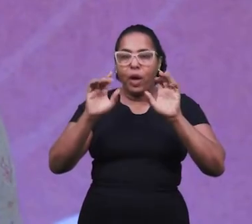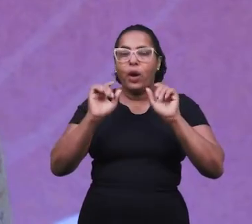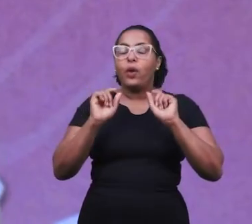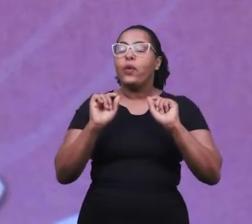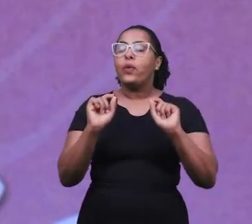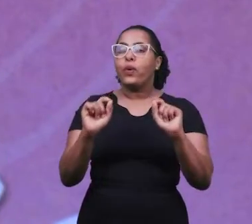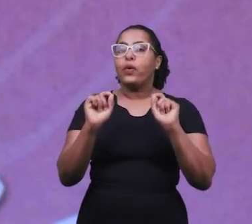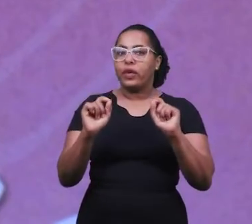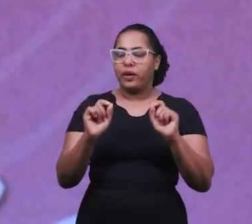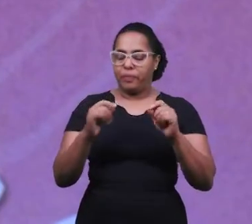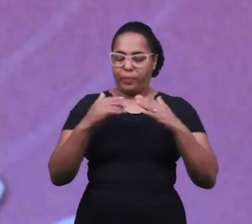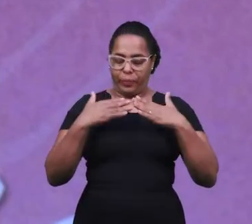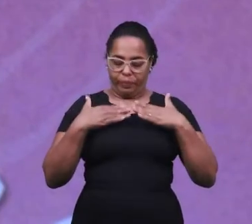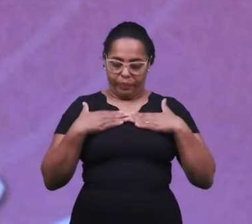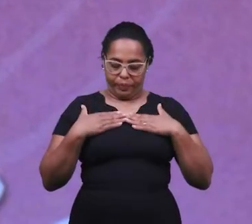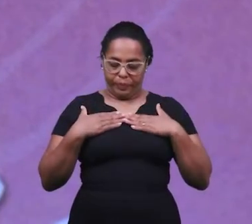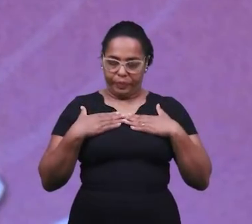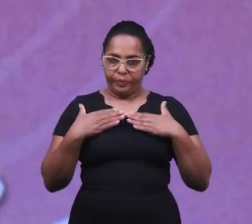importante.